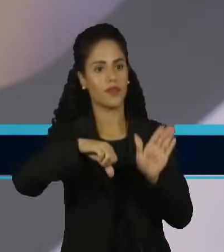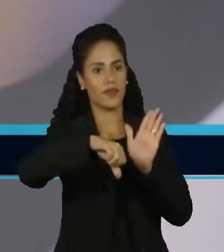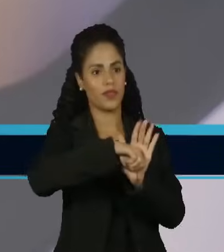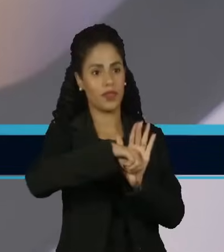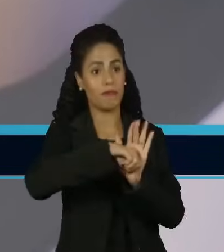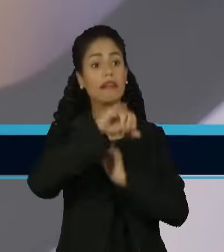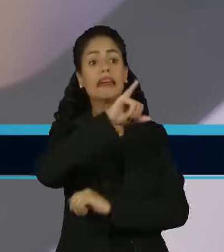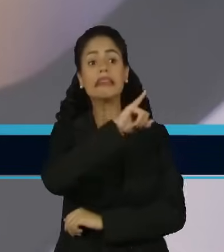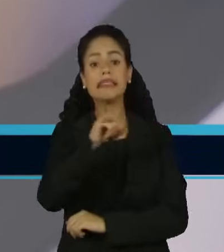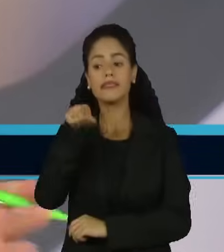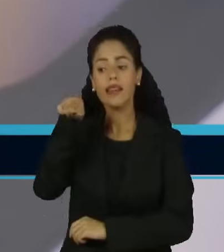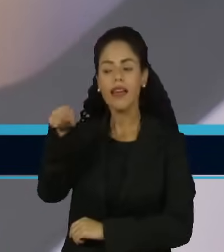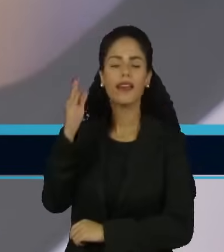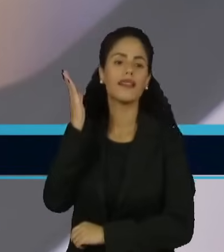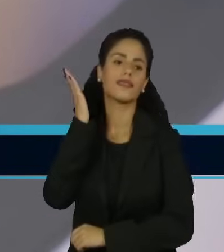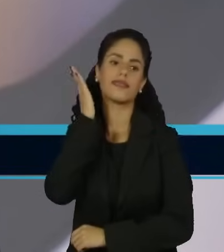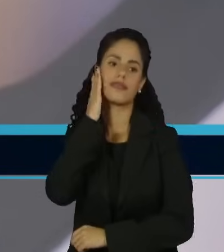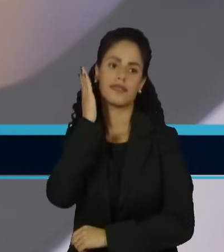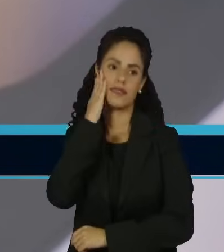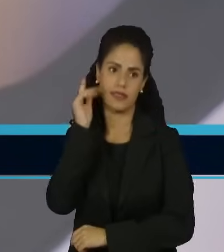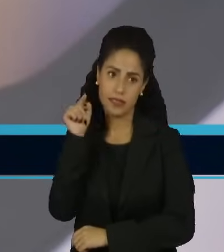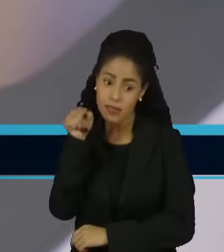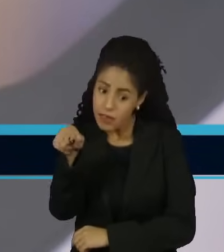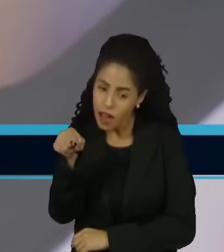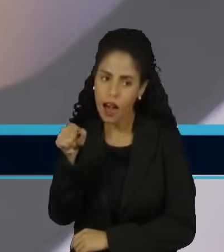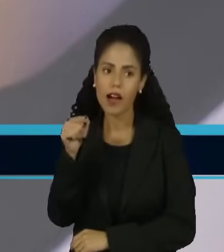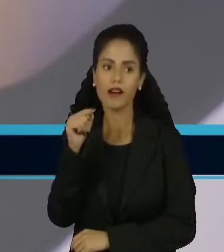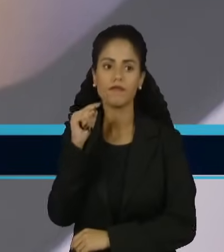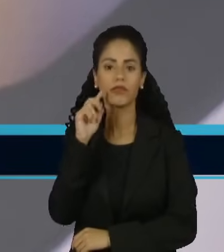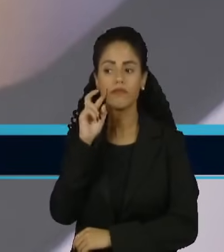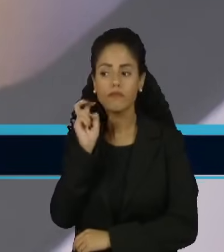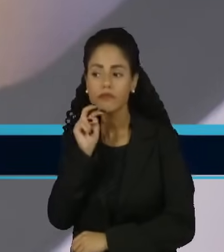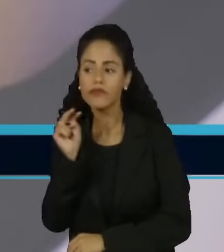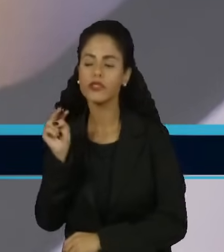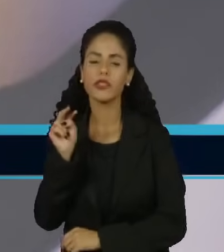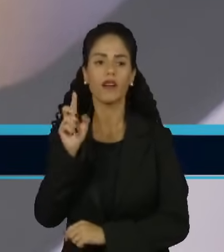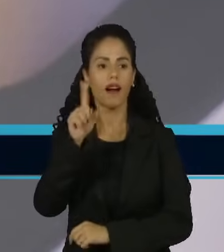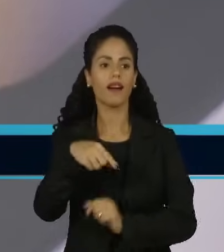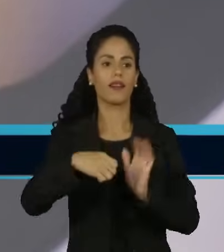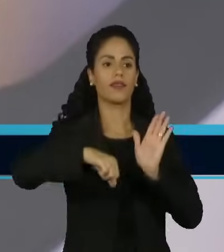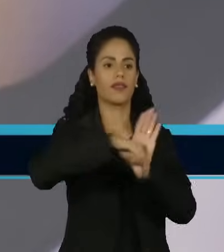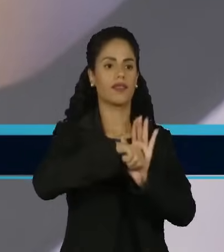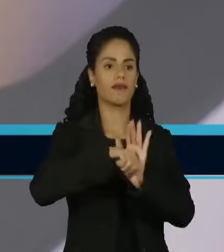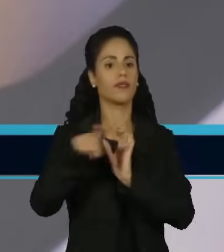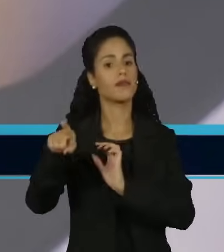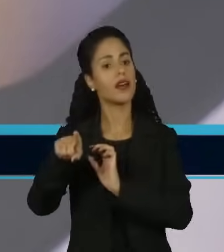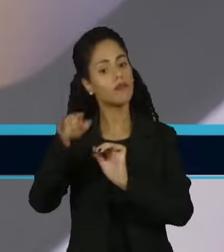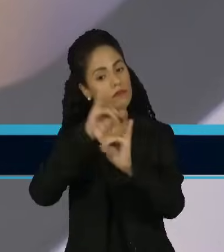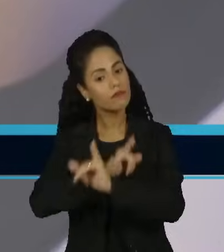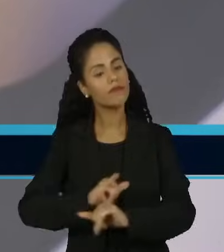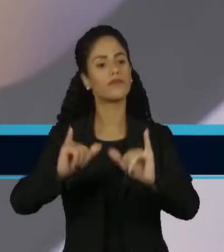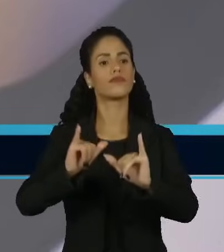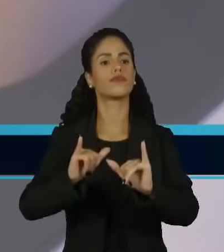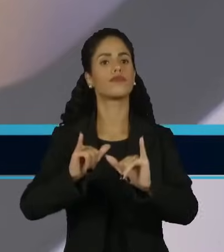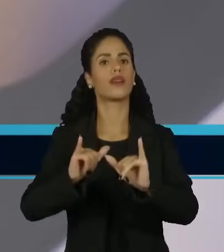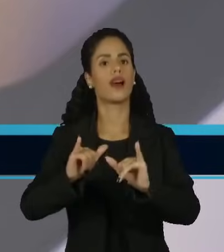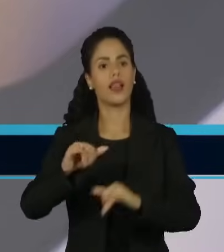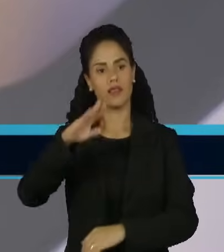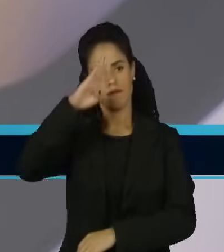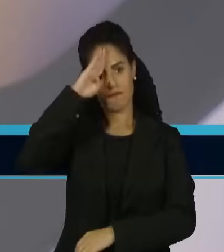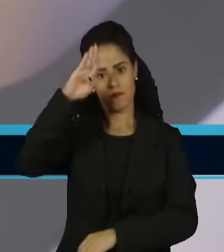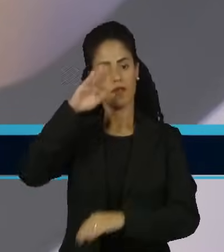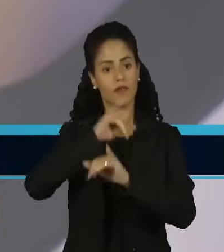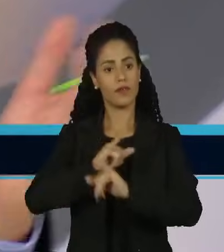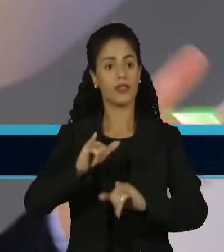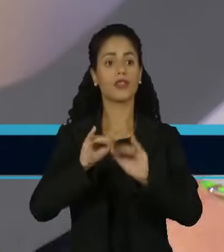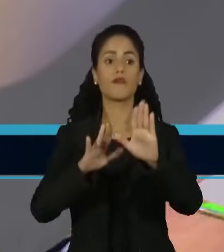que está sendo articulado um golpe de Estado, está sendo preparado um crime. Ele teria que ter comunicado às autoridades competentes.